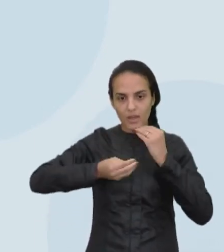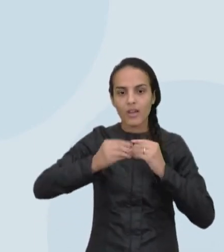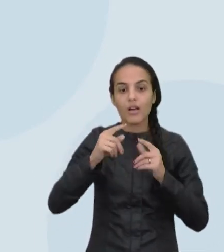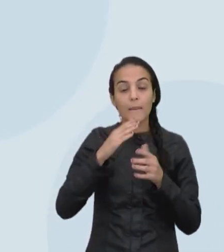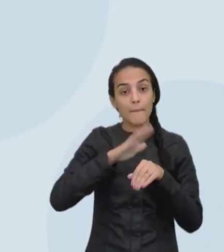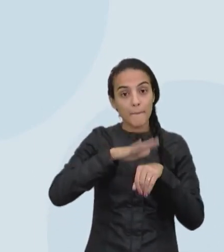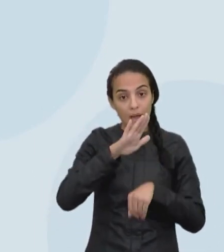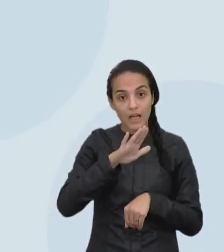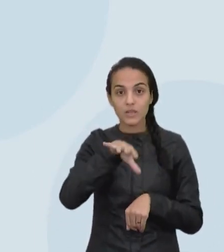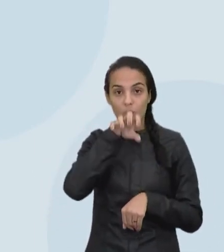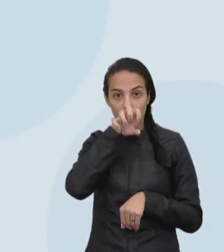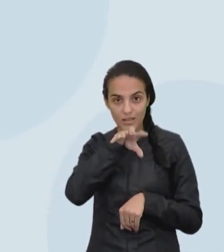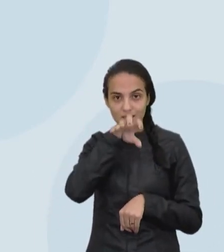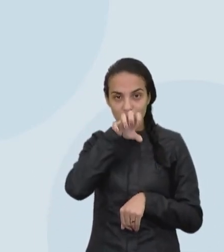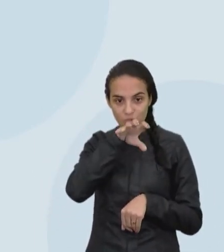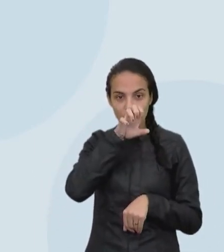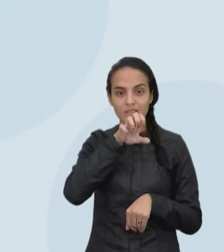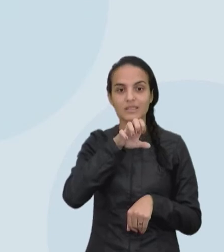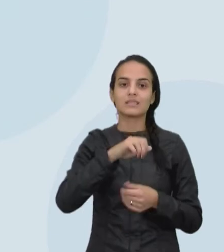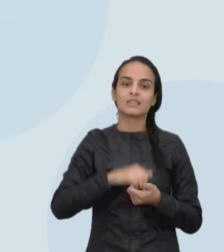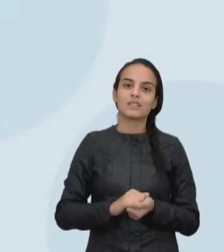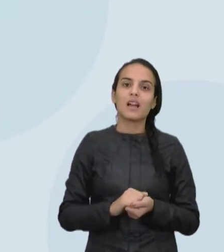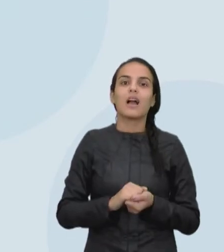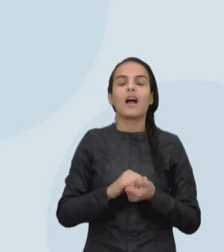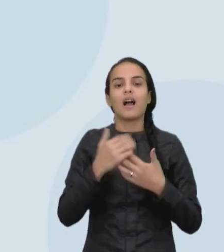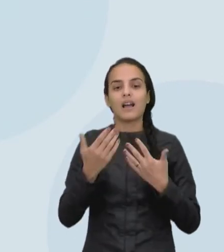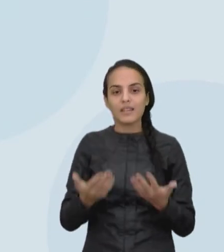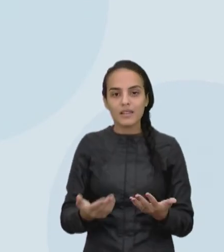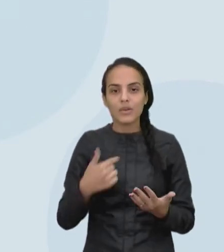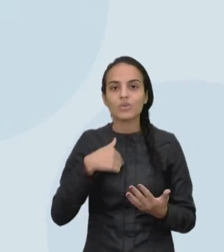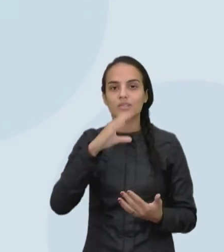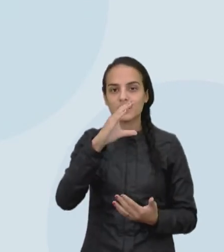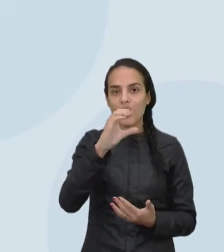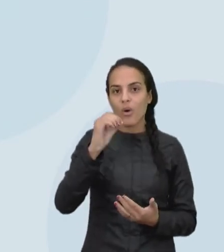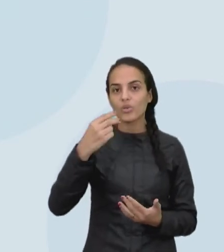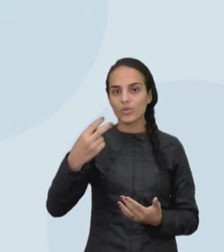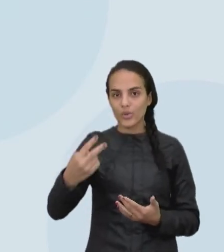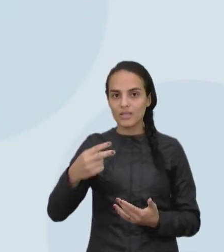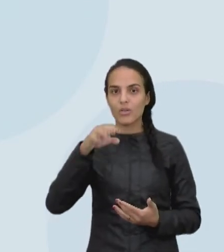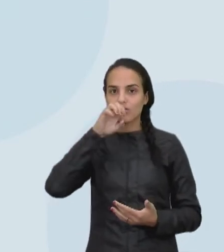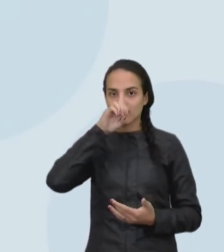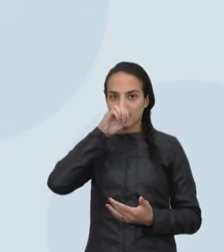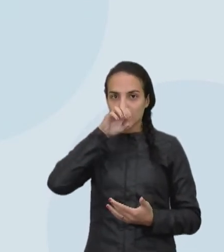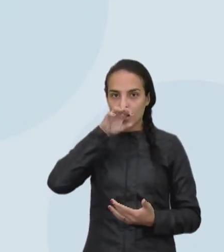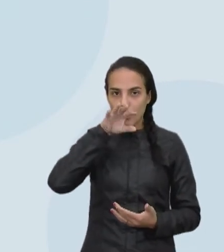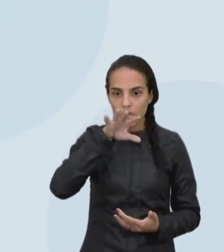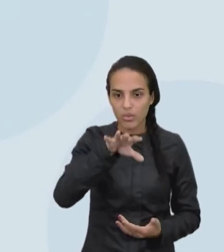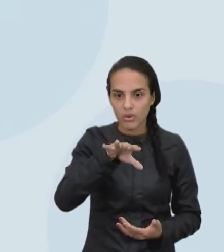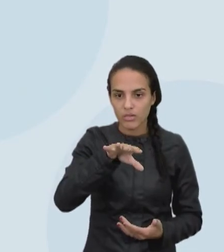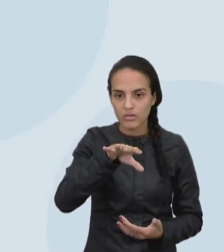pouco de oxigênio, né? E libero o CO2. Veja que enquanto a